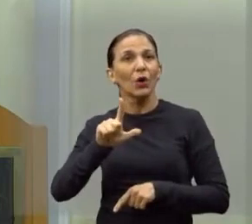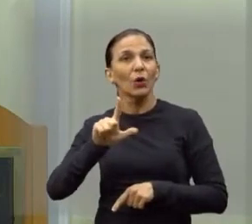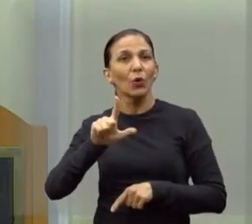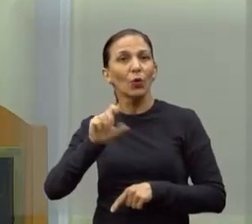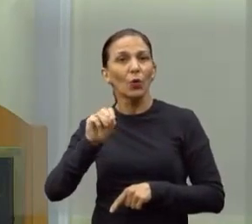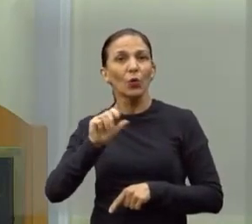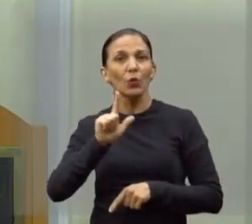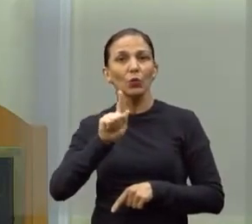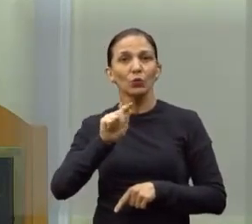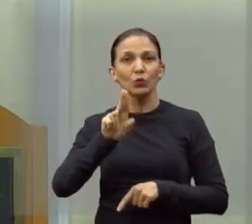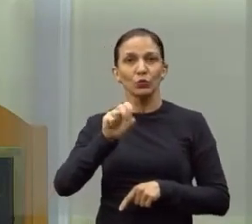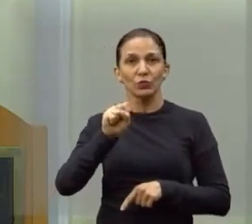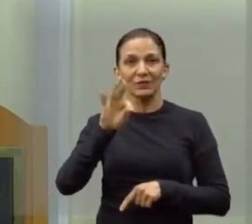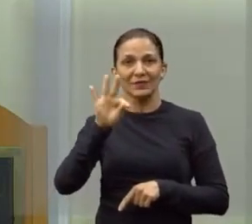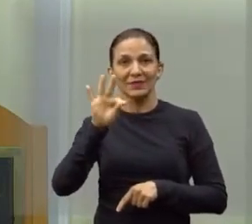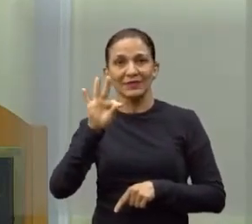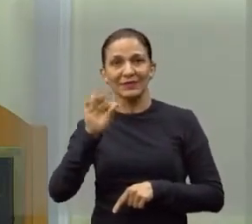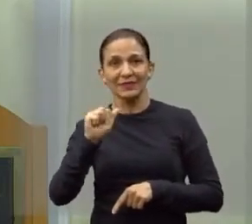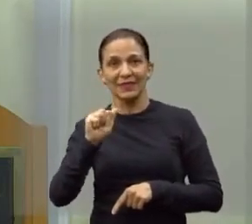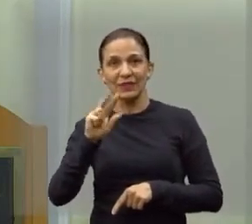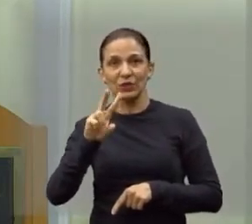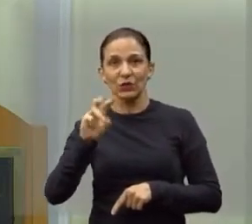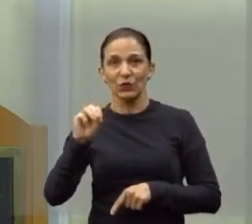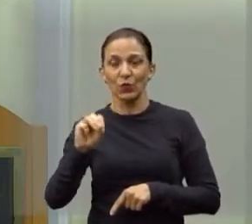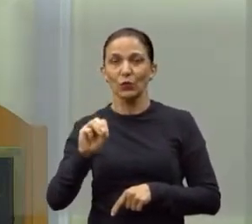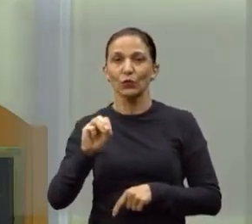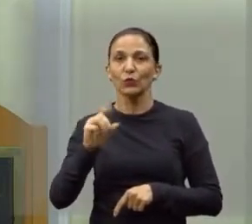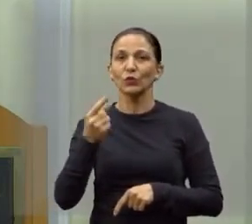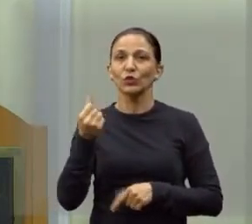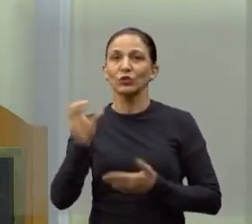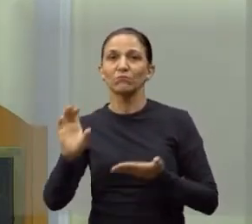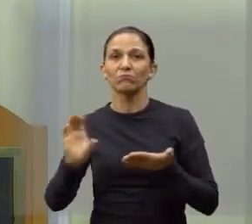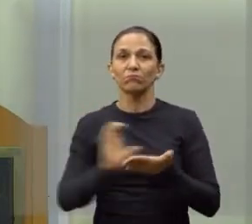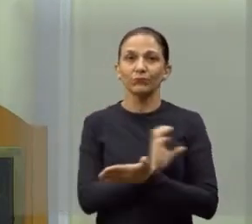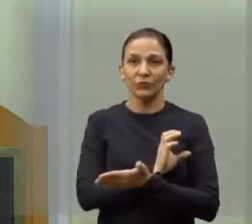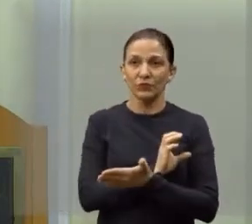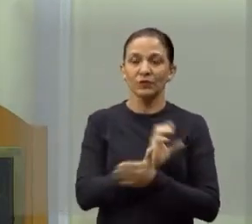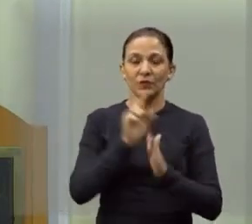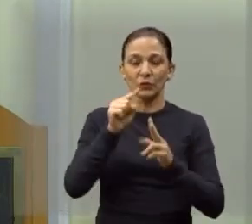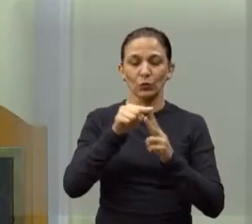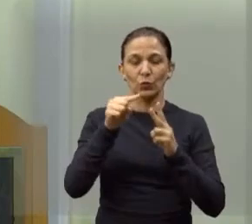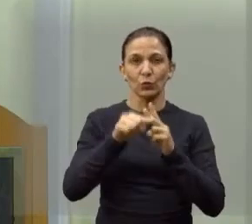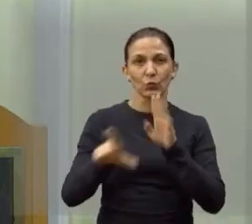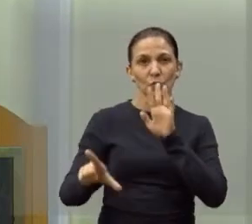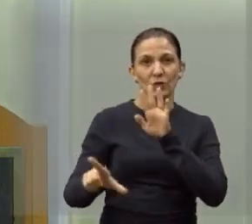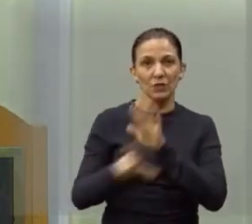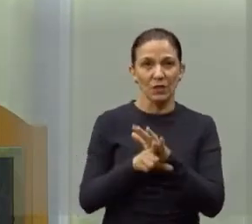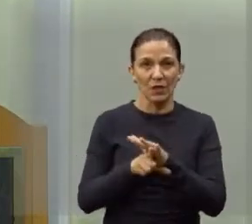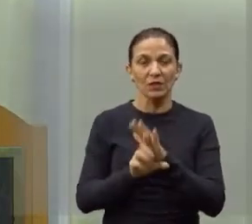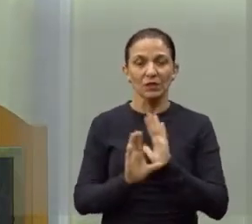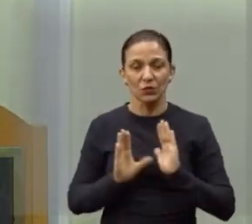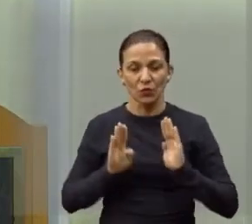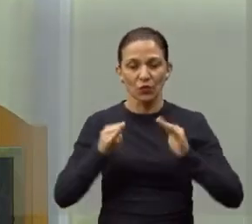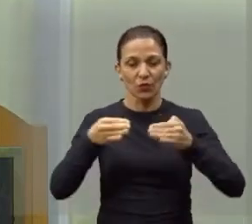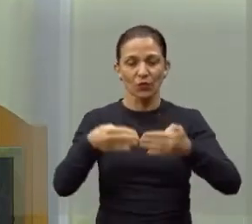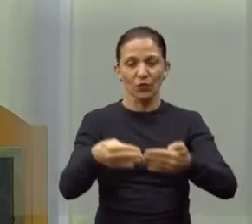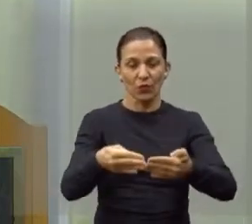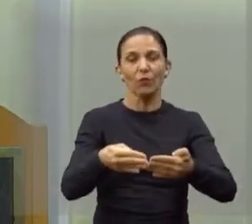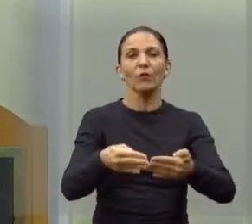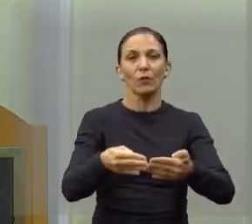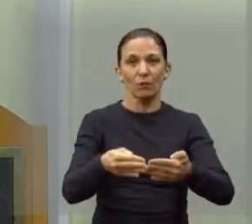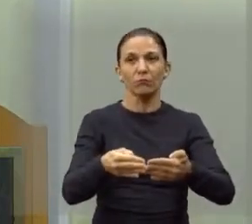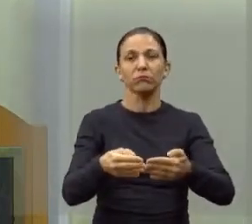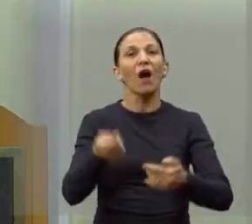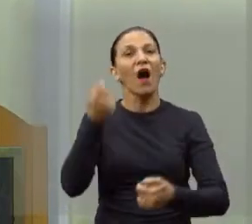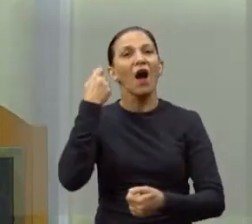2 milhões de reais que chegará para a cidade de Araraquara em decorrência dessas leis, que vai agir diretamente